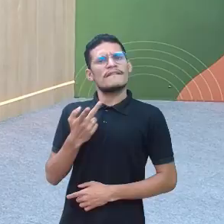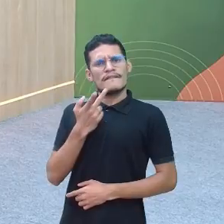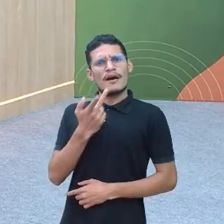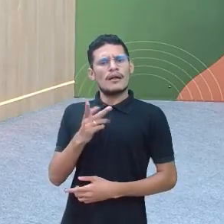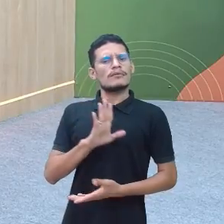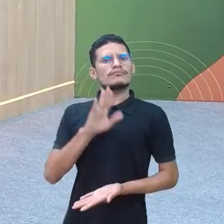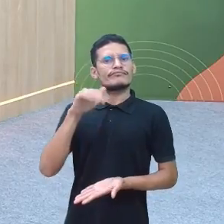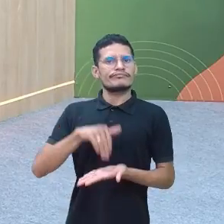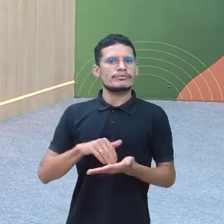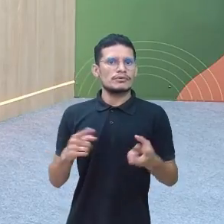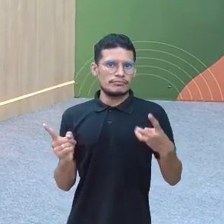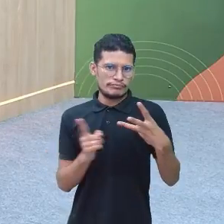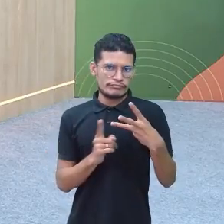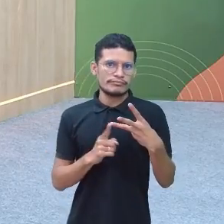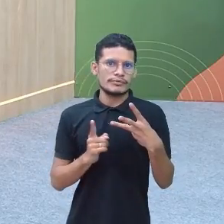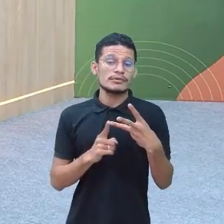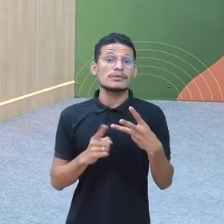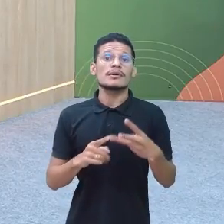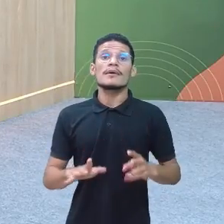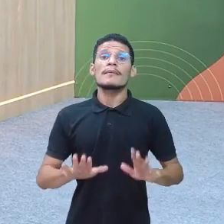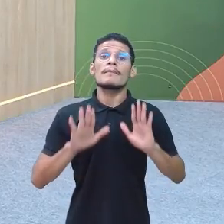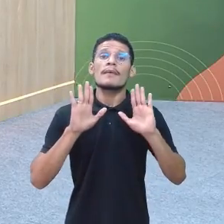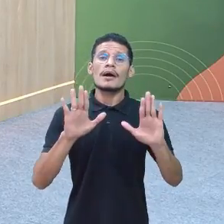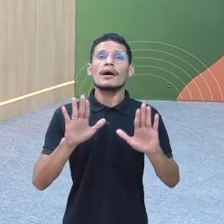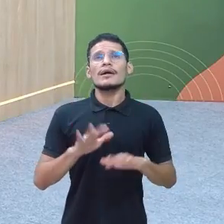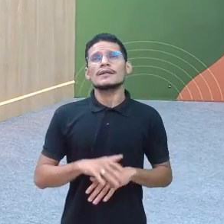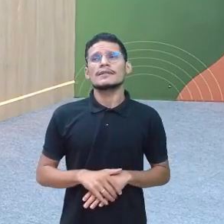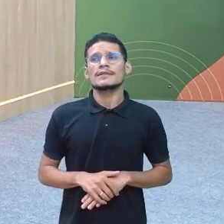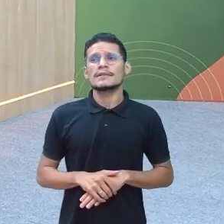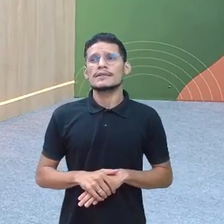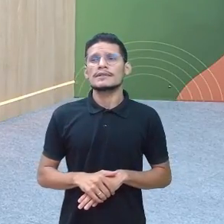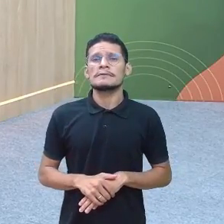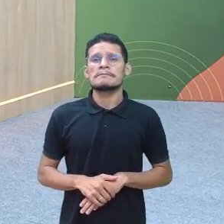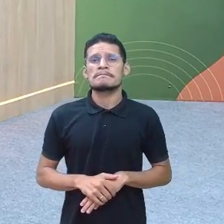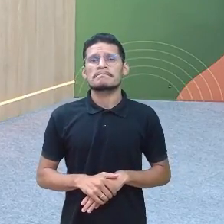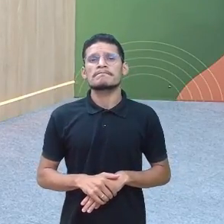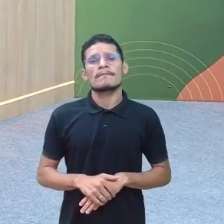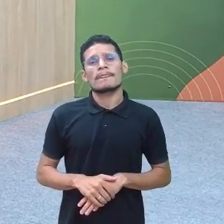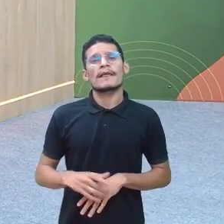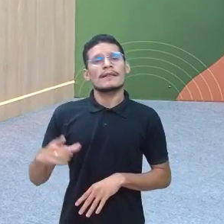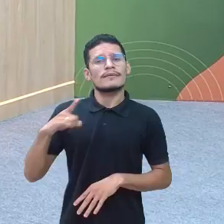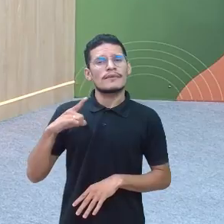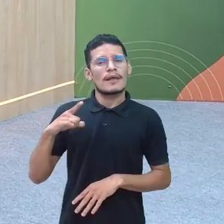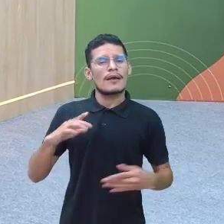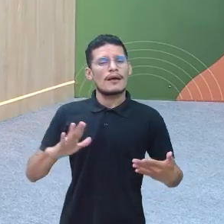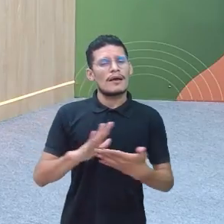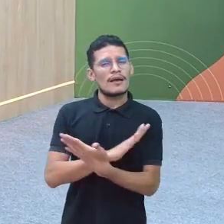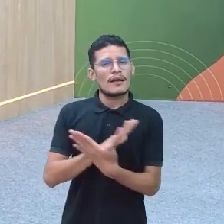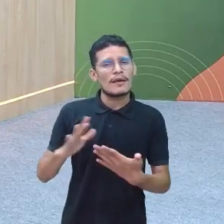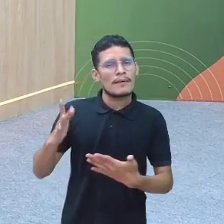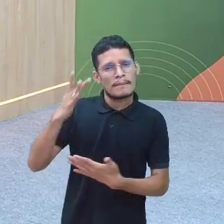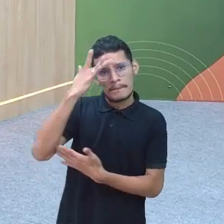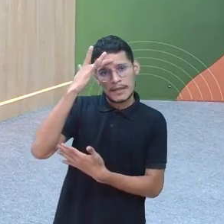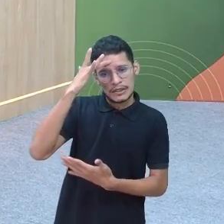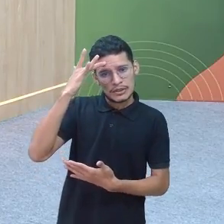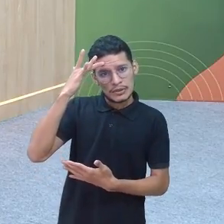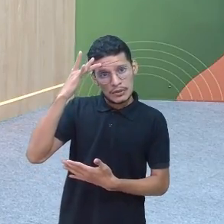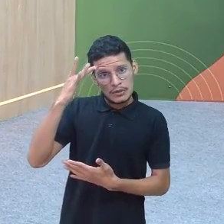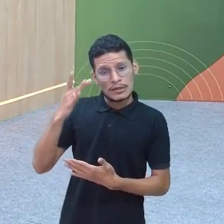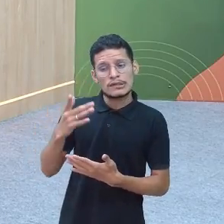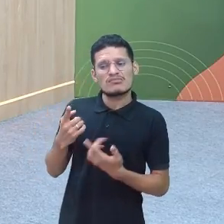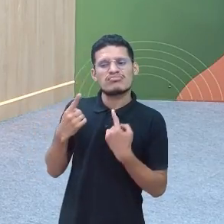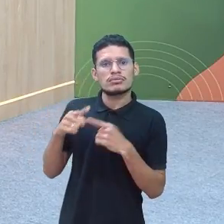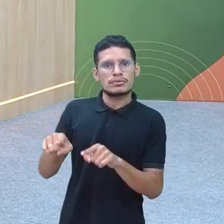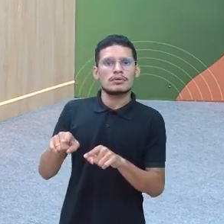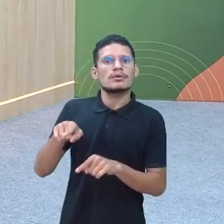aí, ela é muito, como é que eu posso dizer? Ela é muito questionado pelos estudiosos do forró